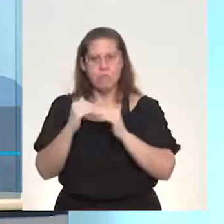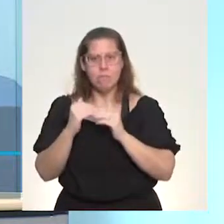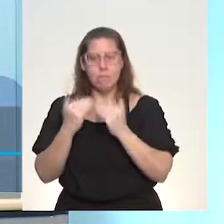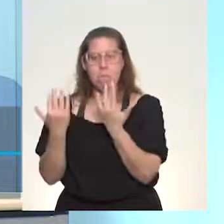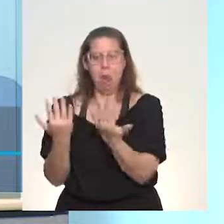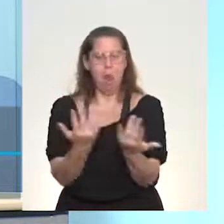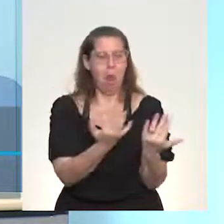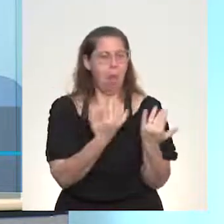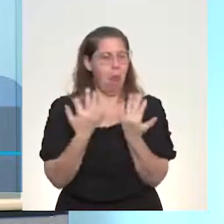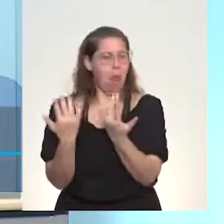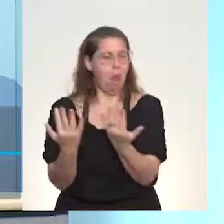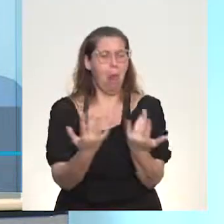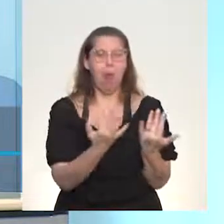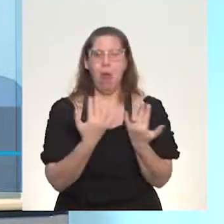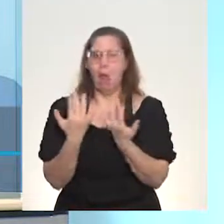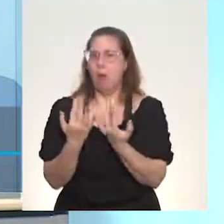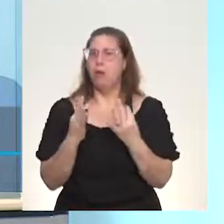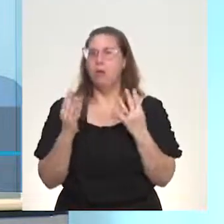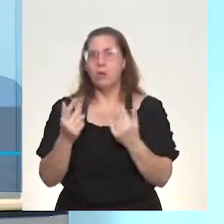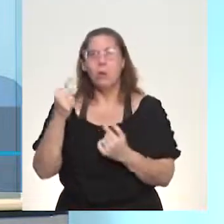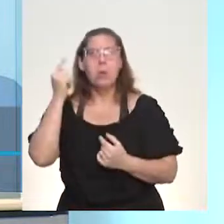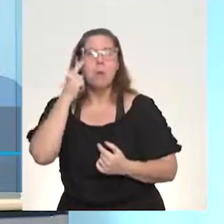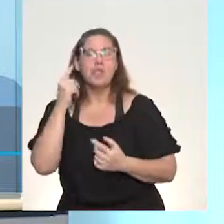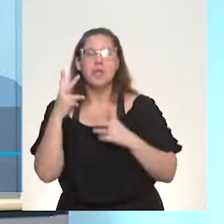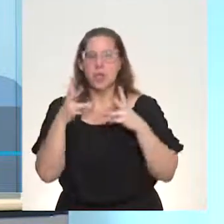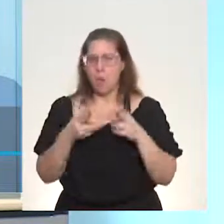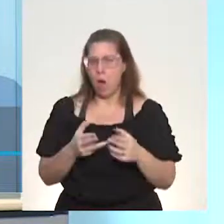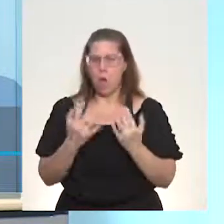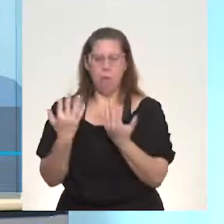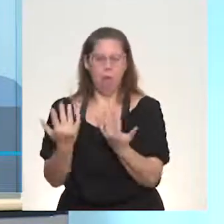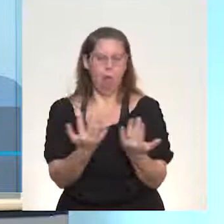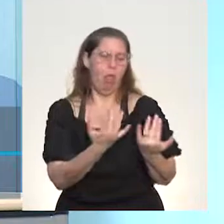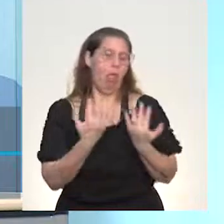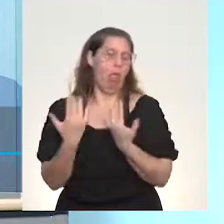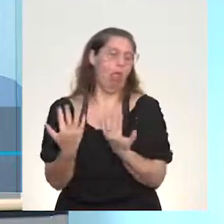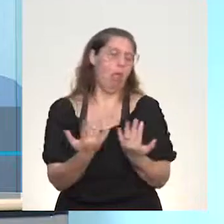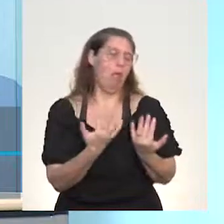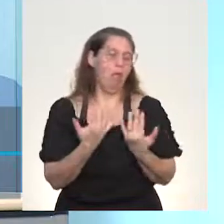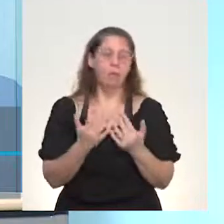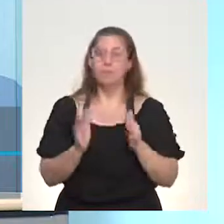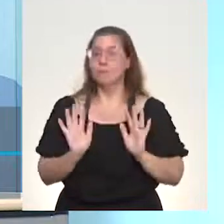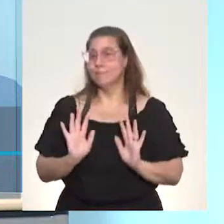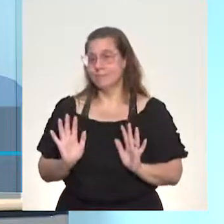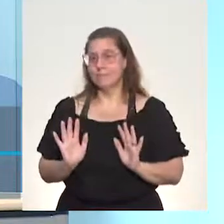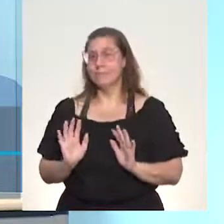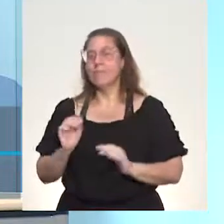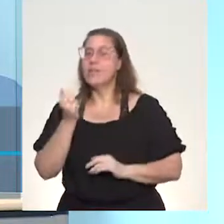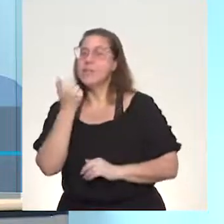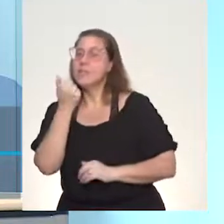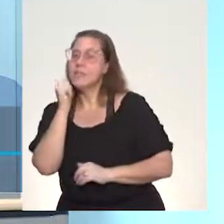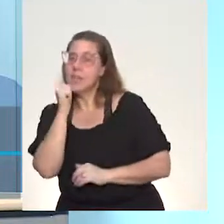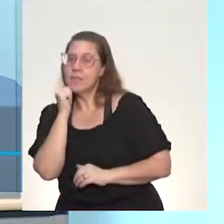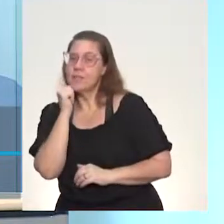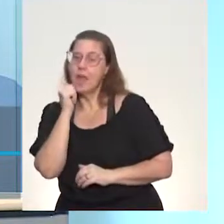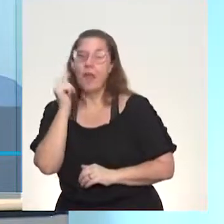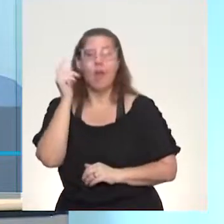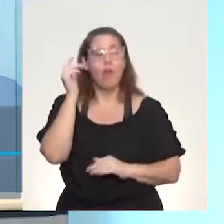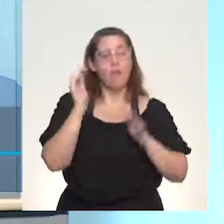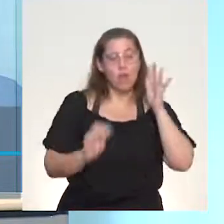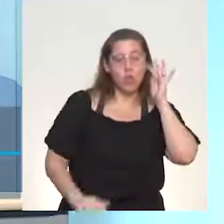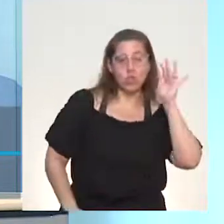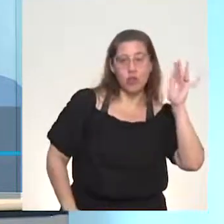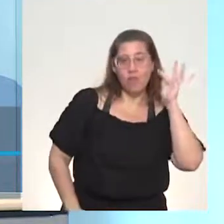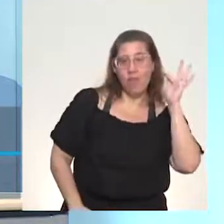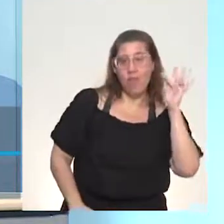pode proporcionar essas ferramentas todas que eu acabei de falar para vocês. A ciência e a filosofia, nesse